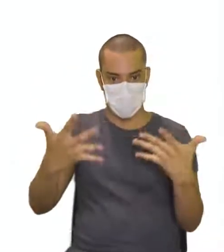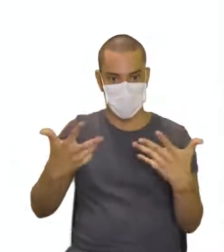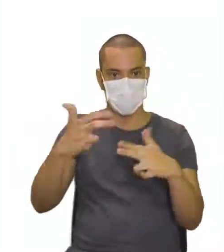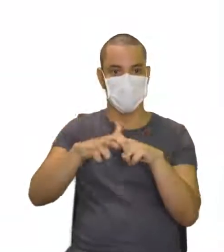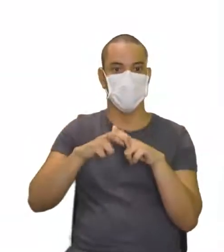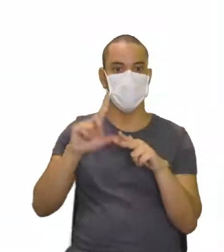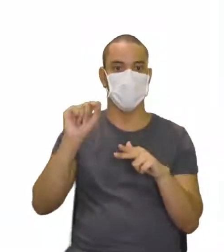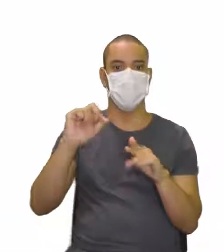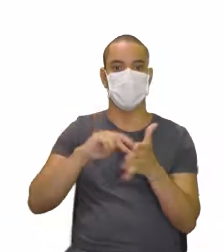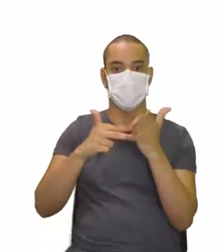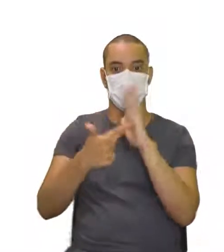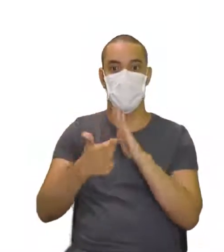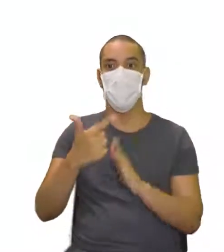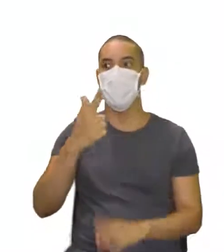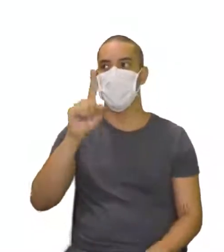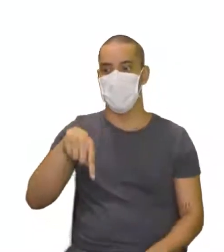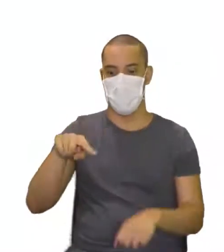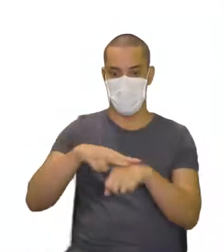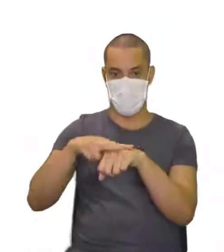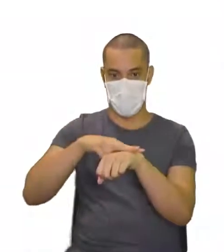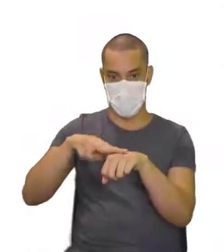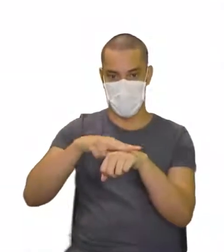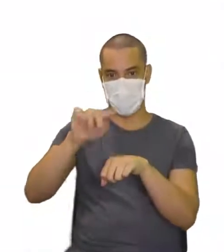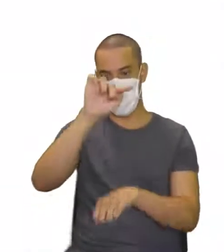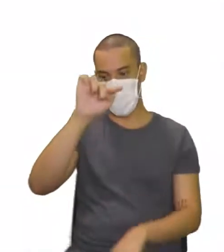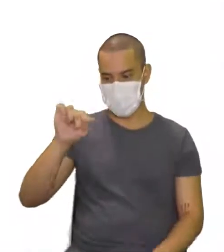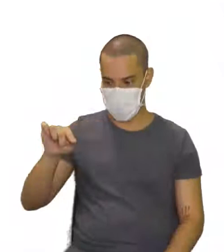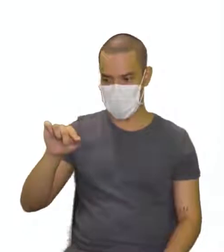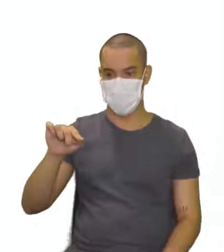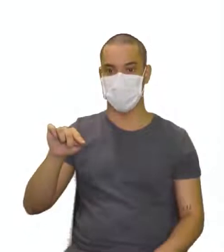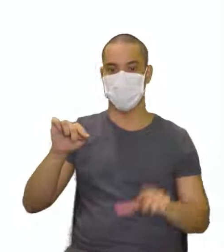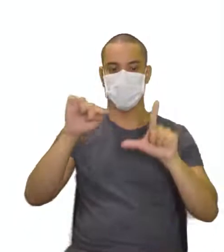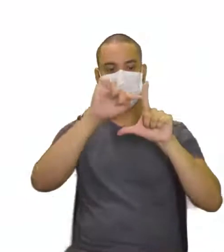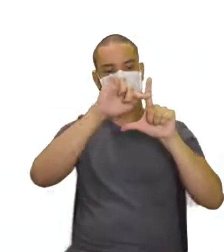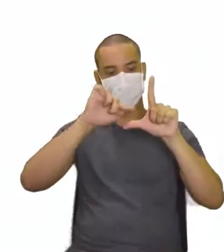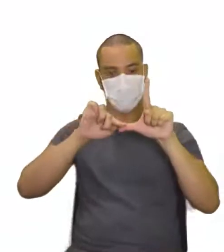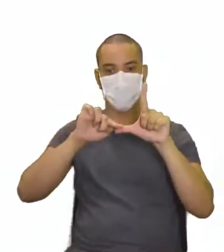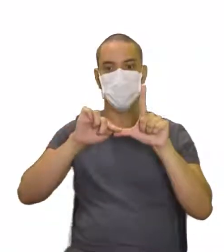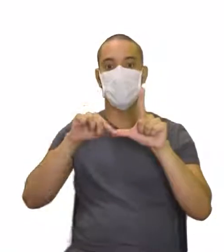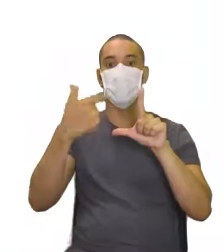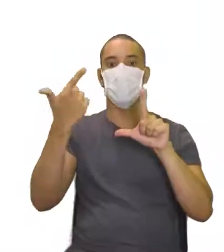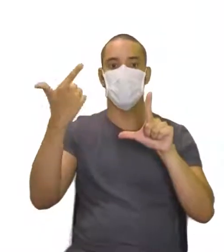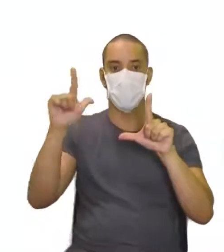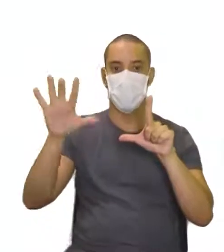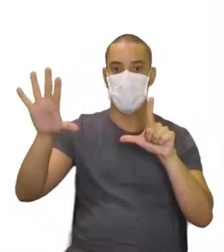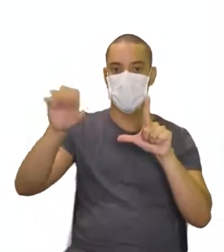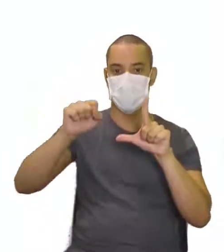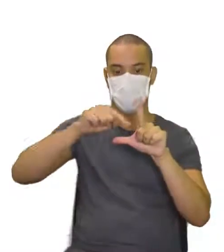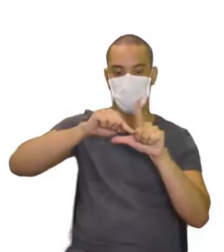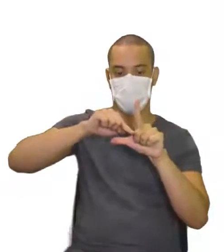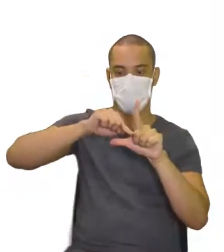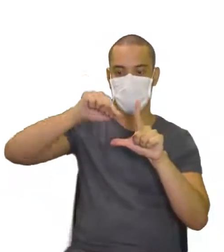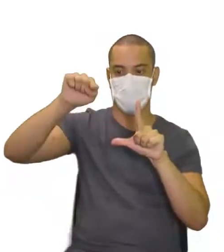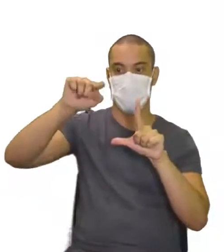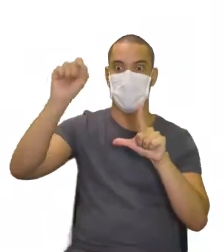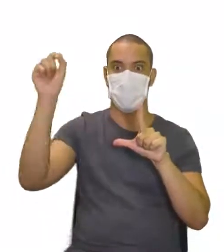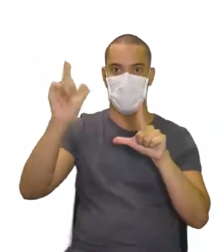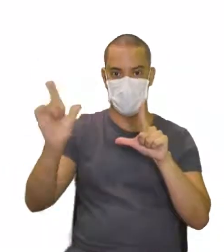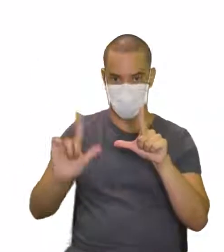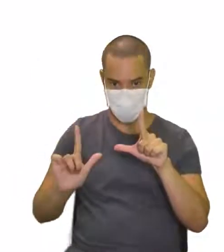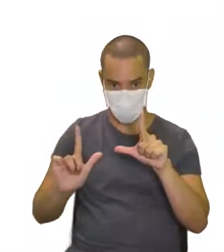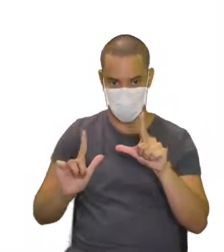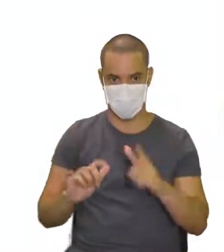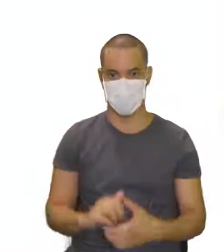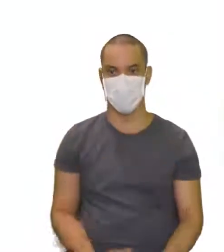representado pelo verde, exatamente. Enquanto o receptor é uma reta crescente, então, nesse caso, vai estar representado o